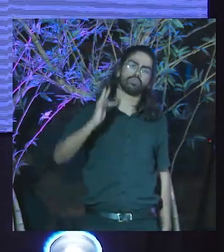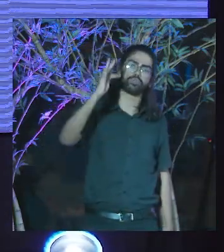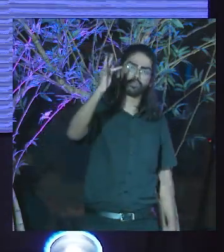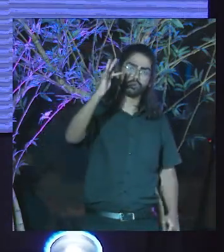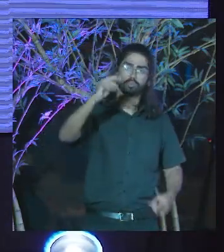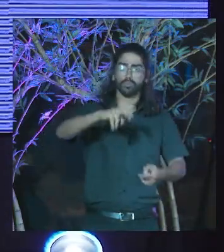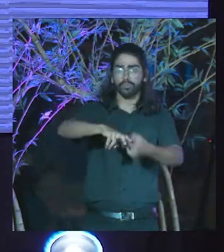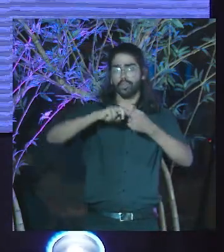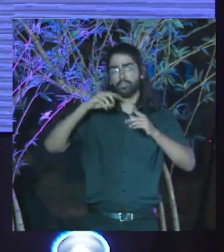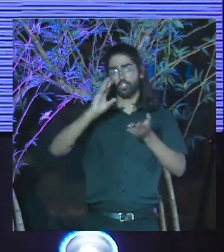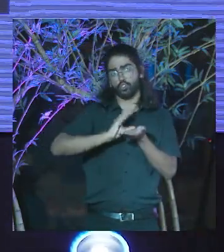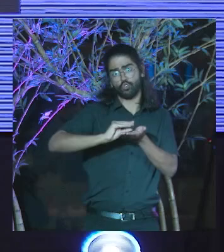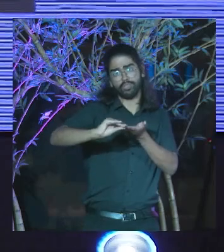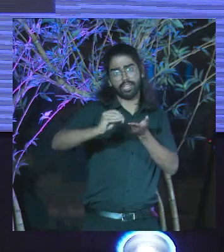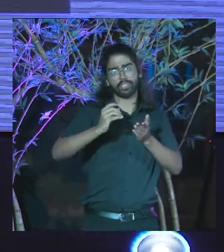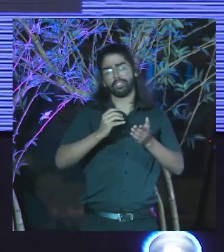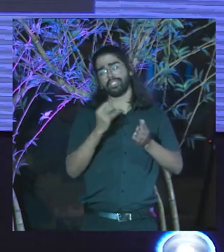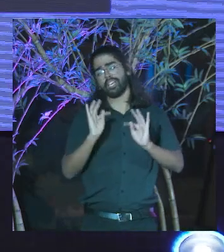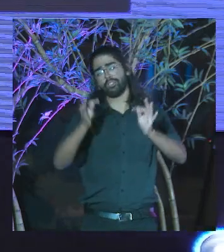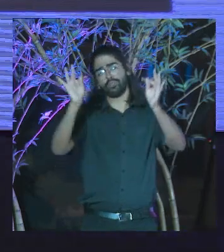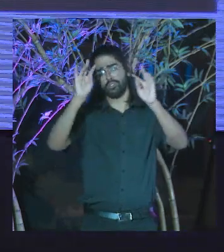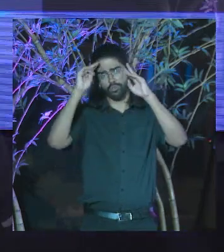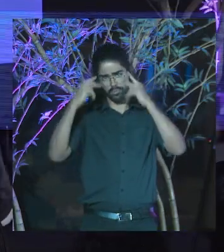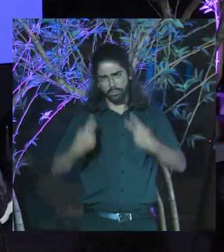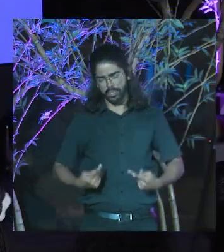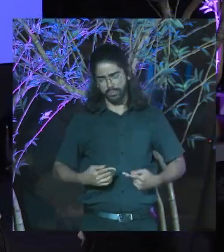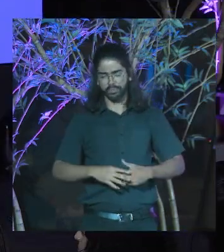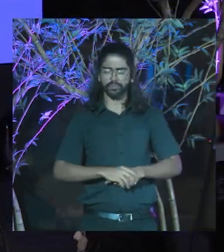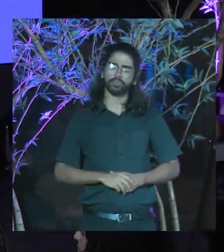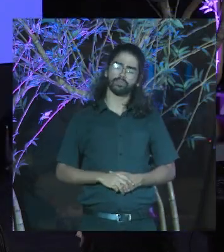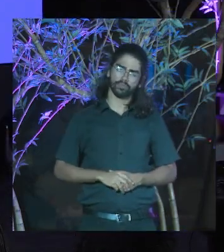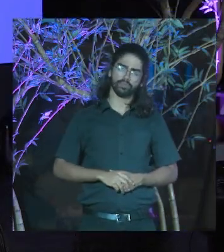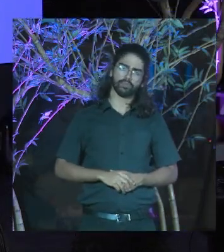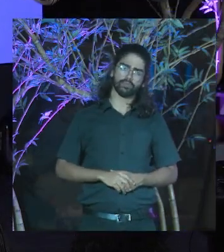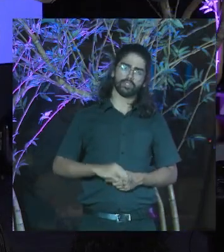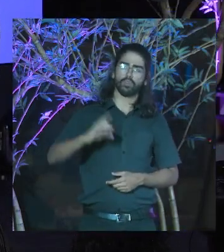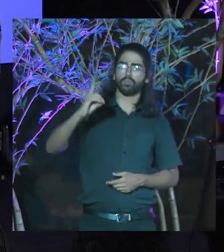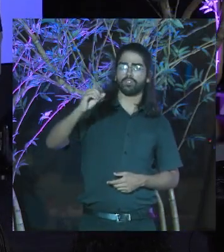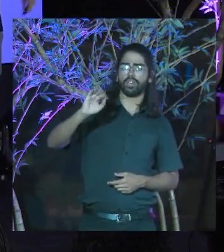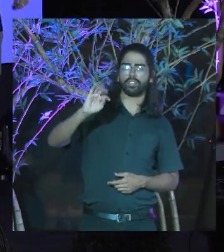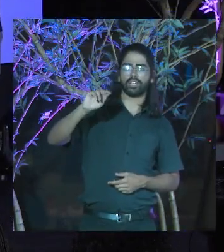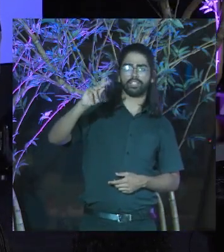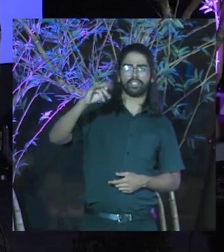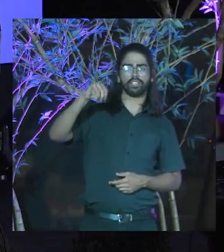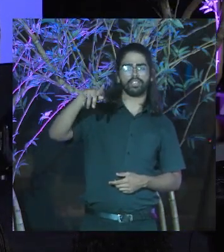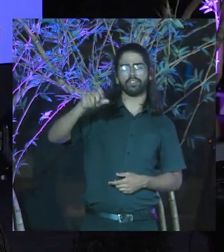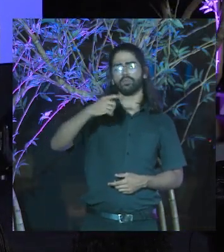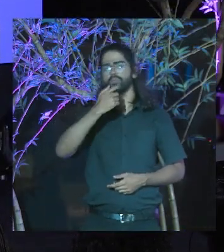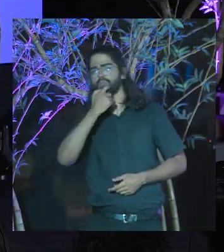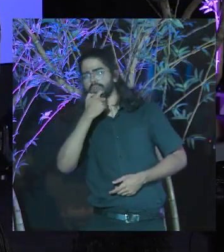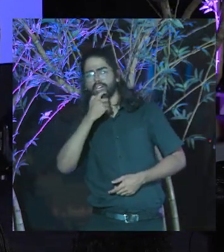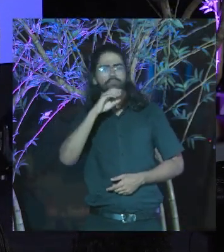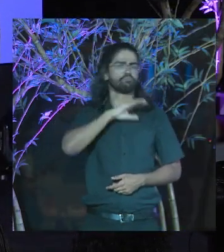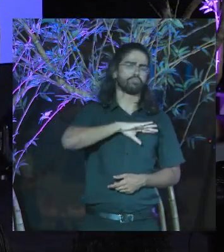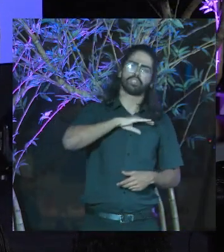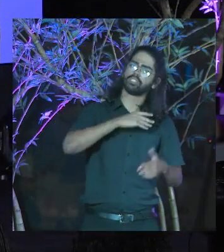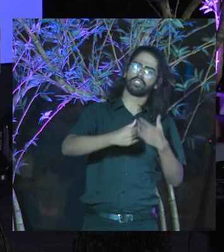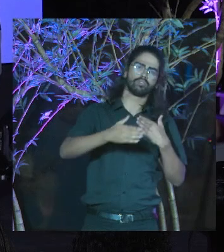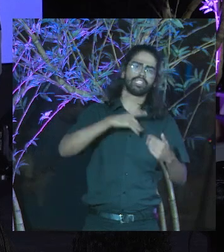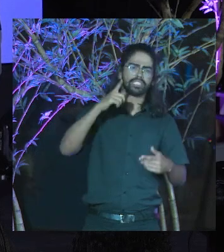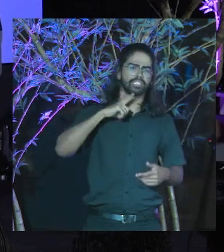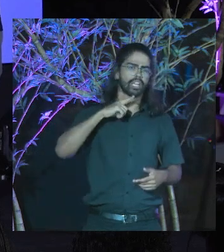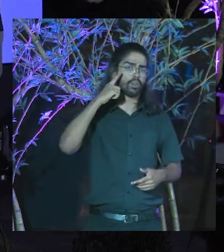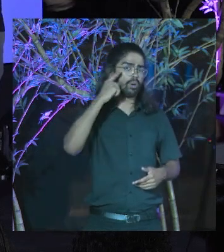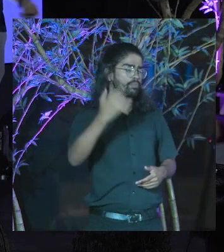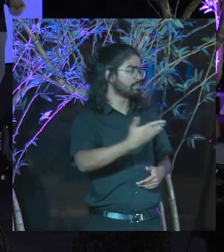impactado por dados, tecnologia de informação de maneira geral. O DataThinking vocês podem acessar em português ou em inglês, vocês entram, vai ter essa